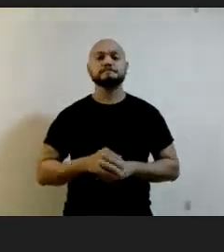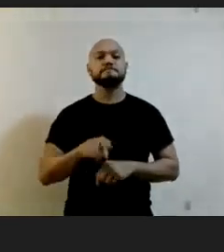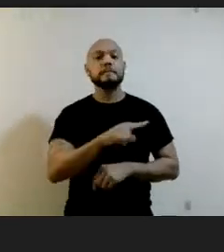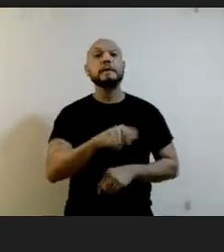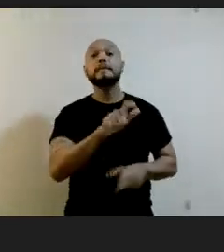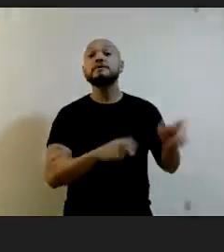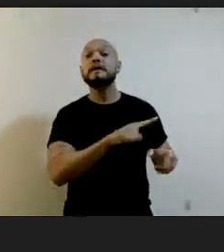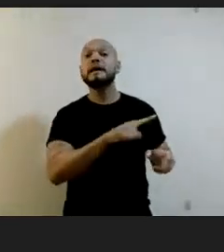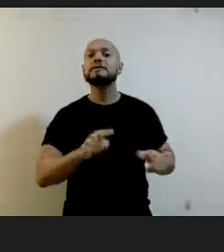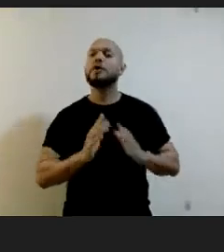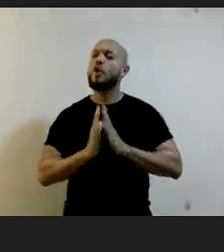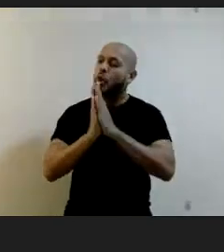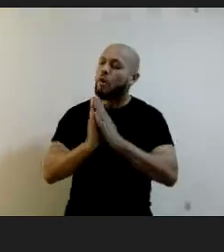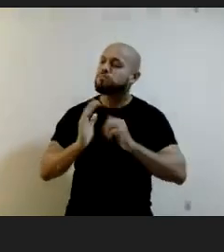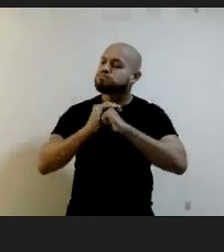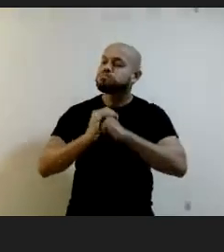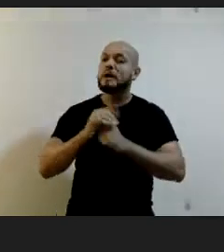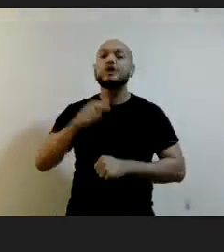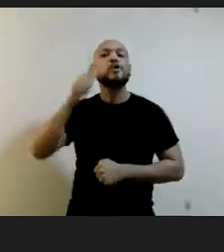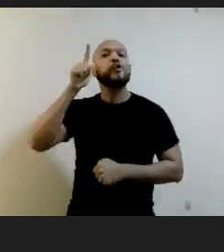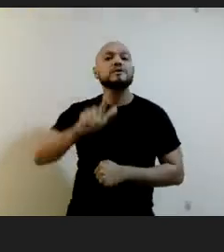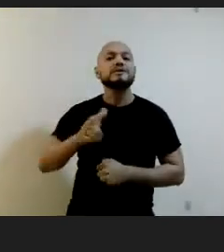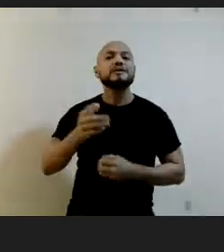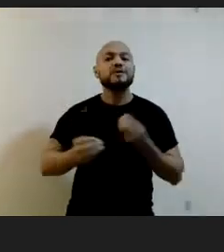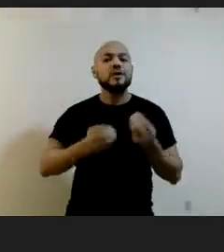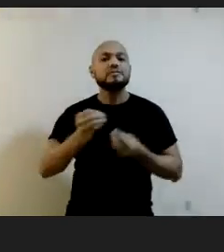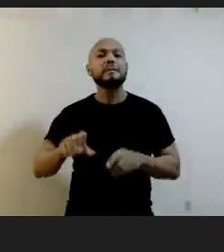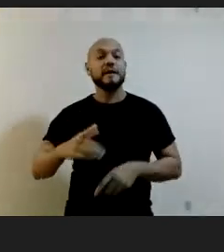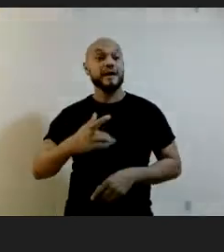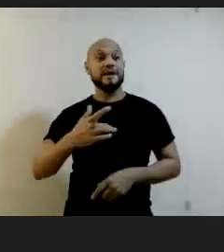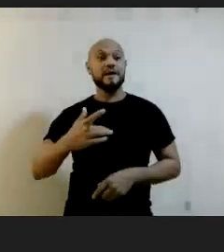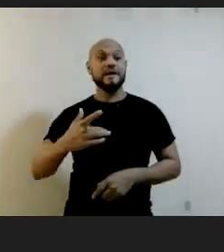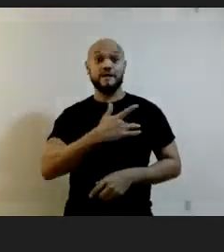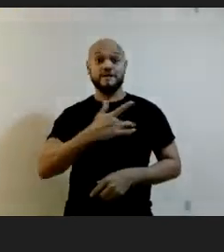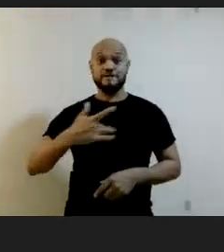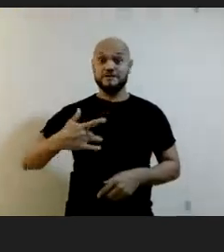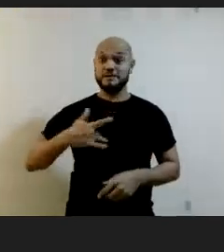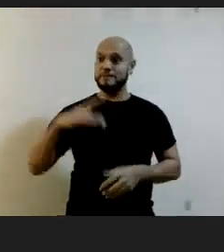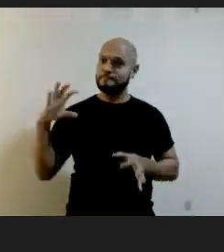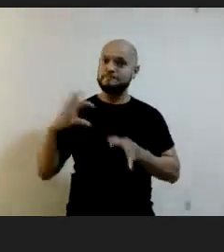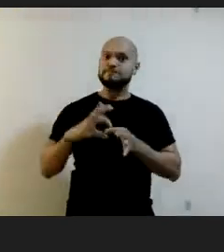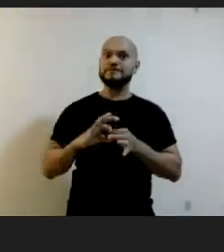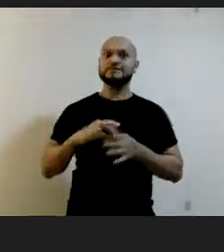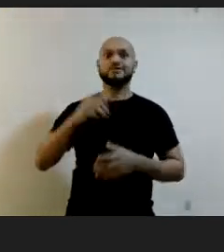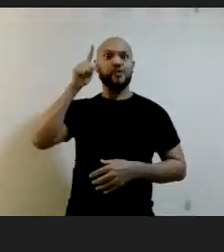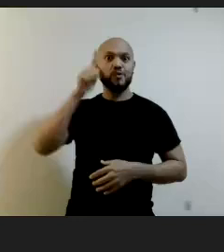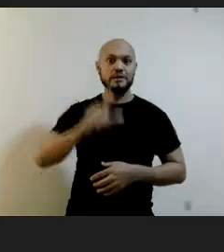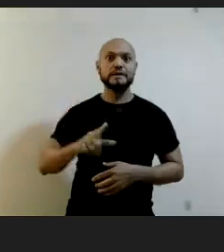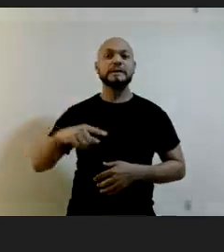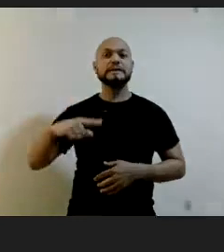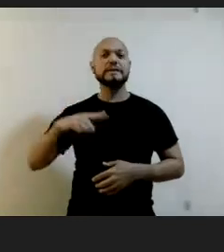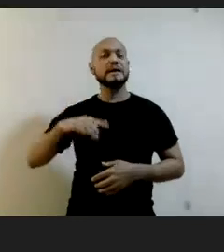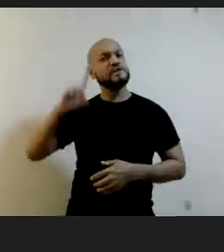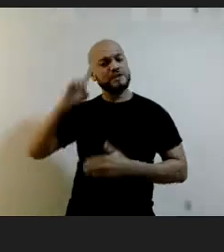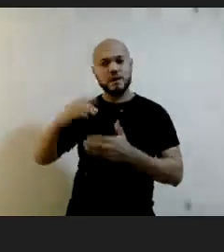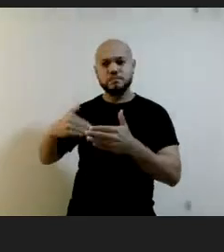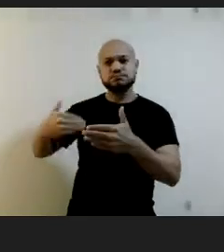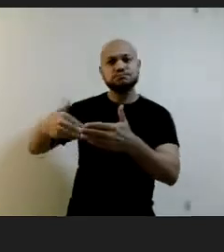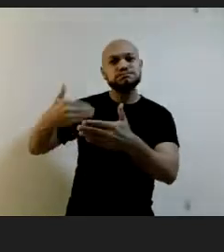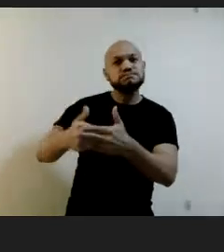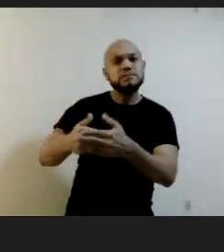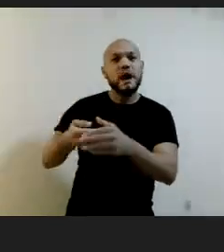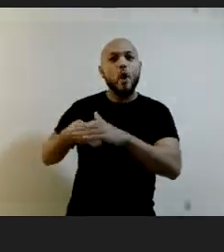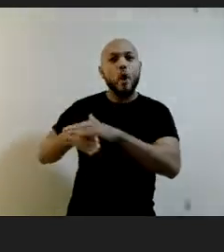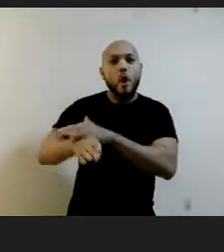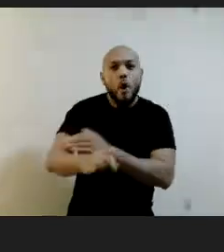mais ligadas a uma vida saudável, que fazem hábitos mais saudáveis. A gente estimula que,